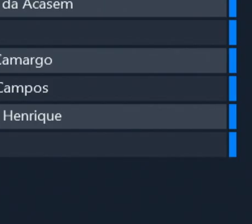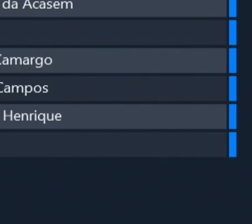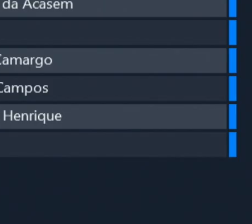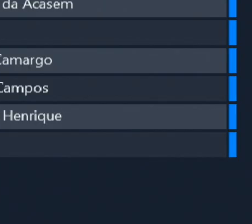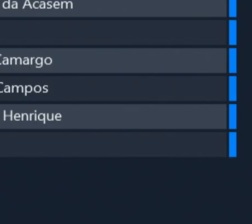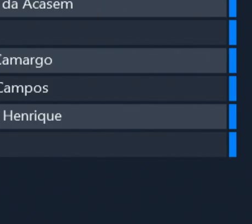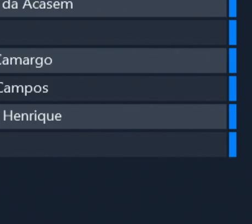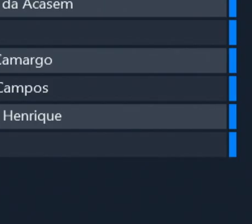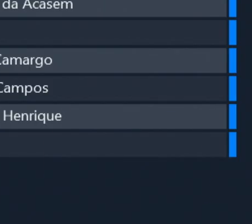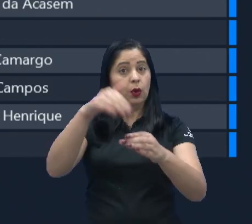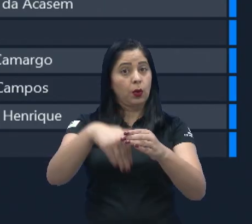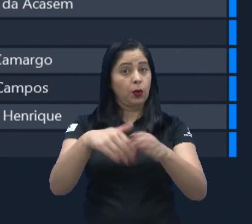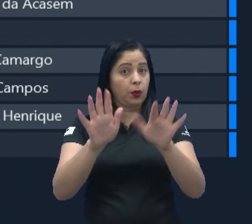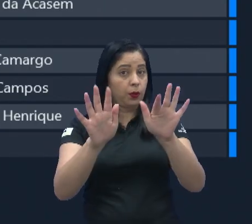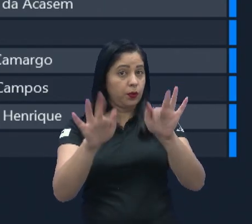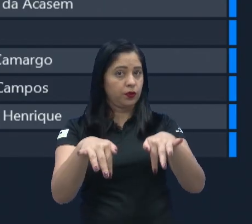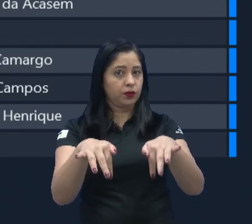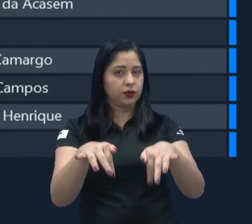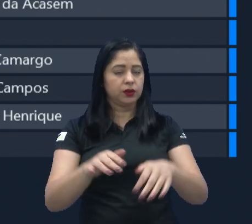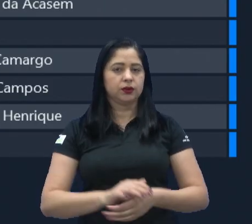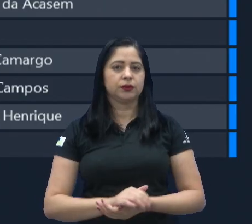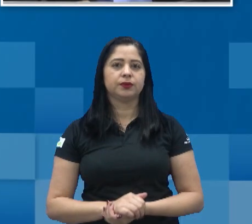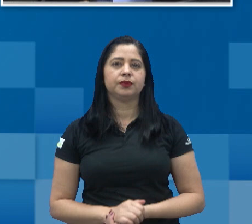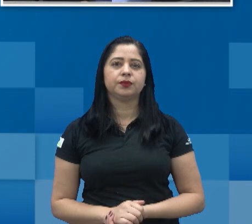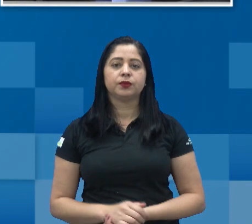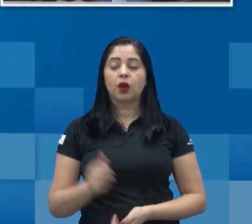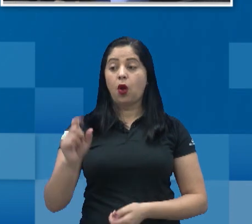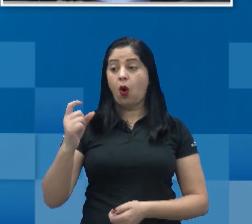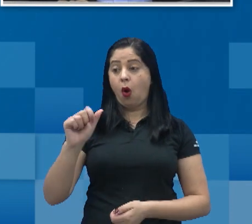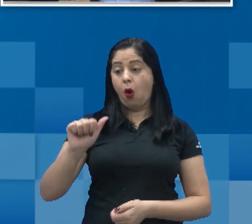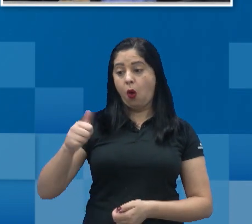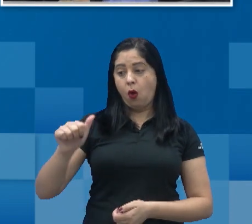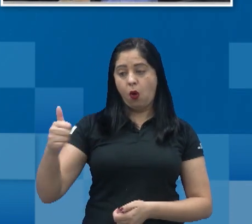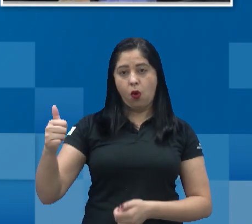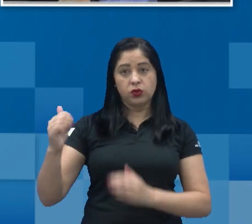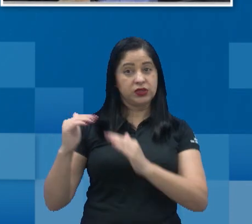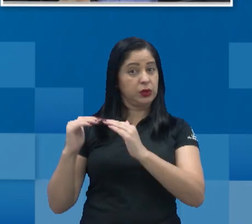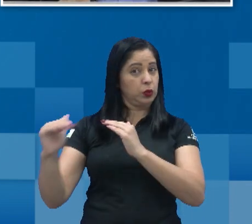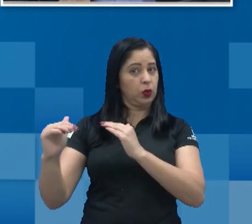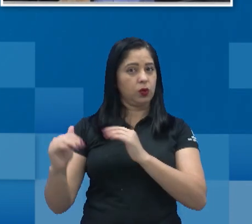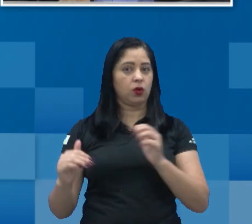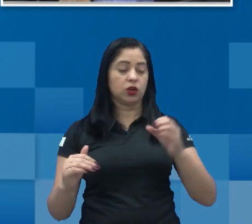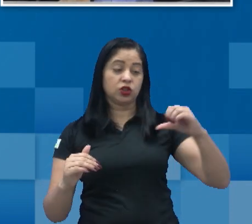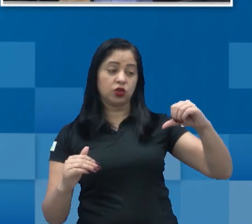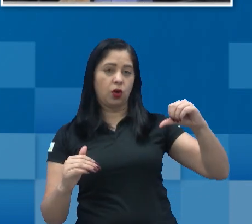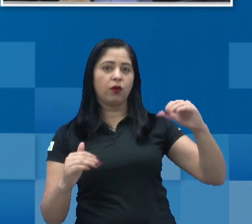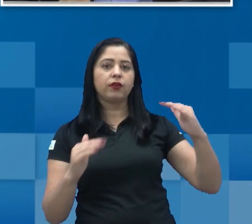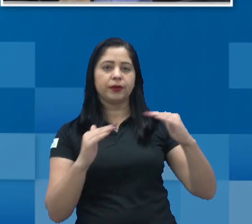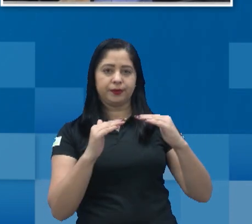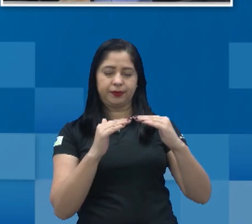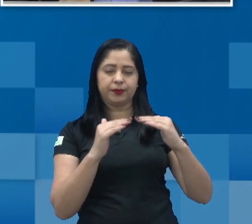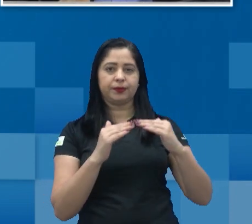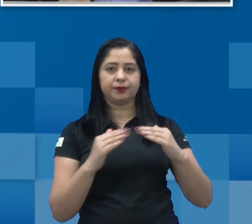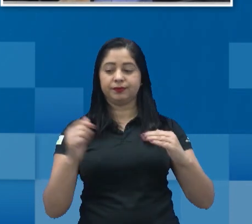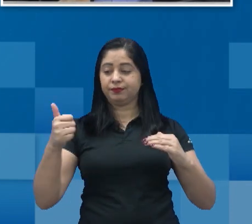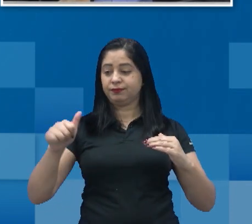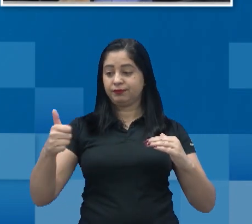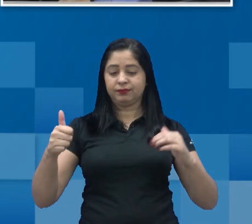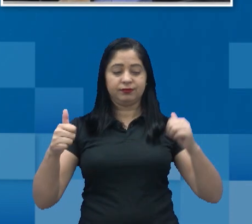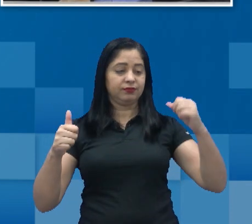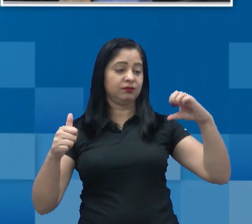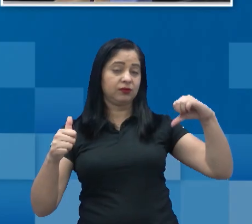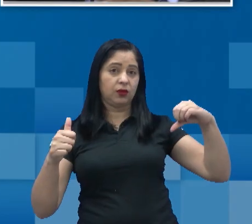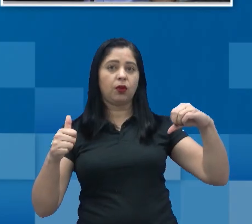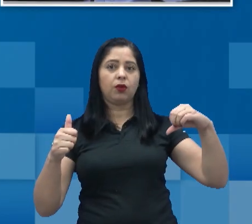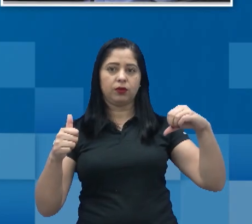Encerrada a votação. 11 votos contrários, 9 votos favoráveis. Com 9 votos